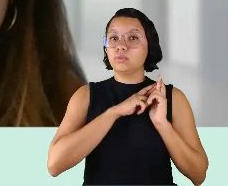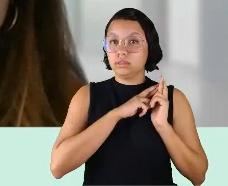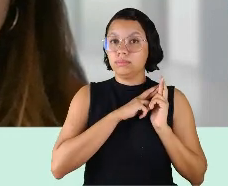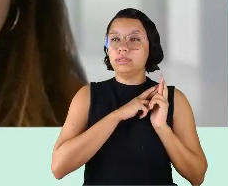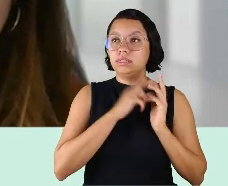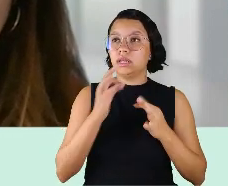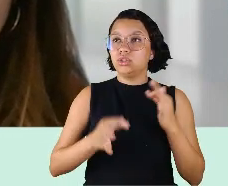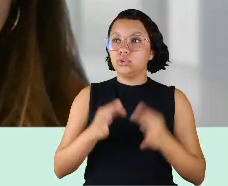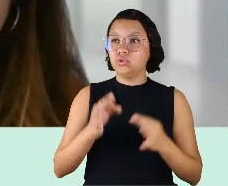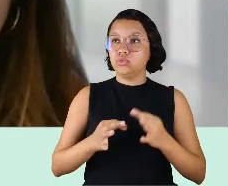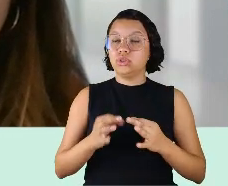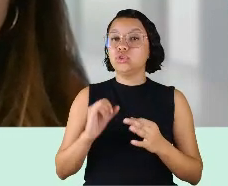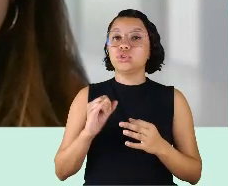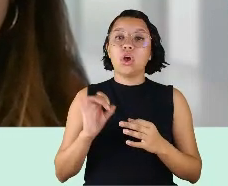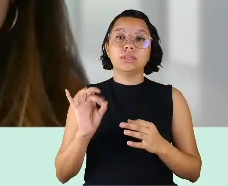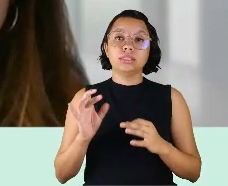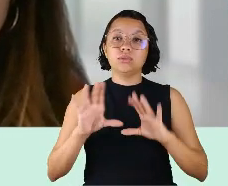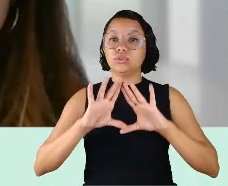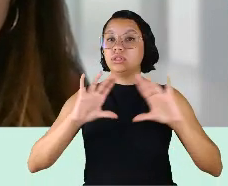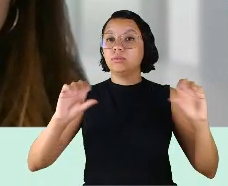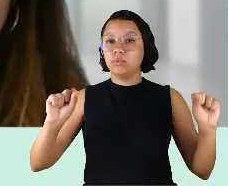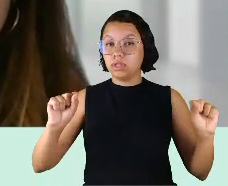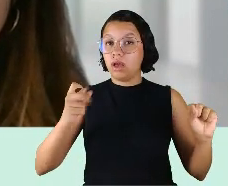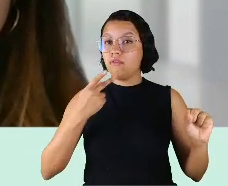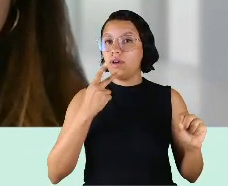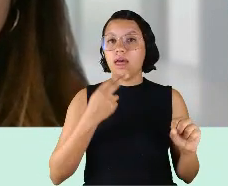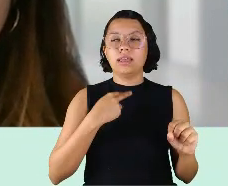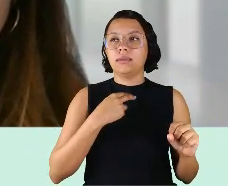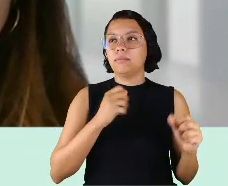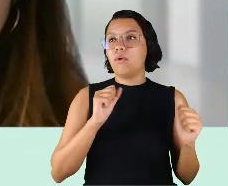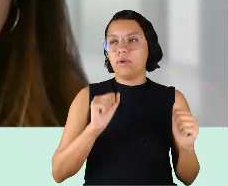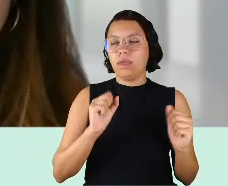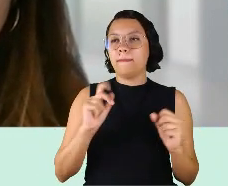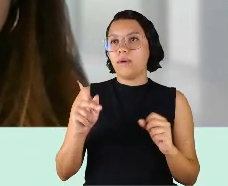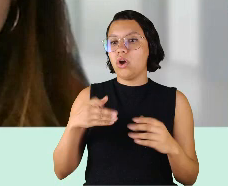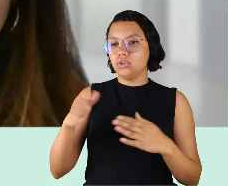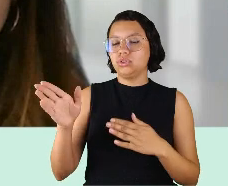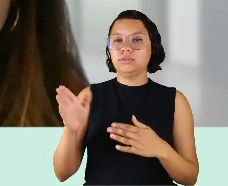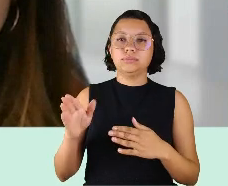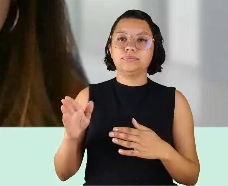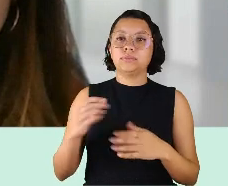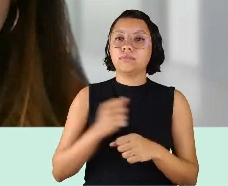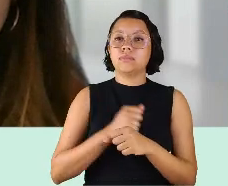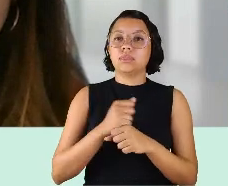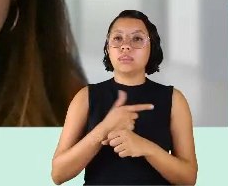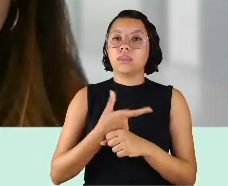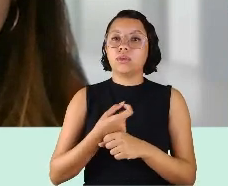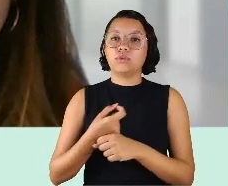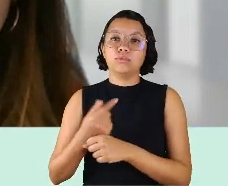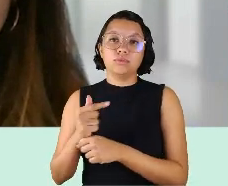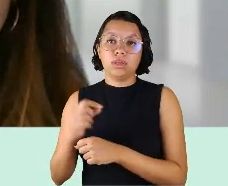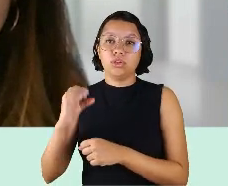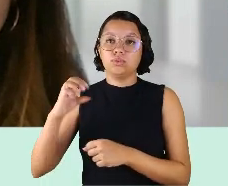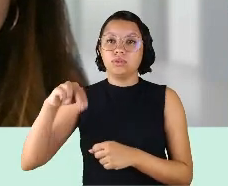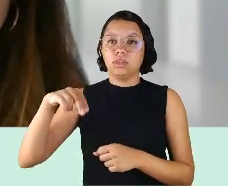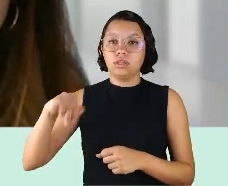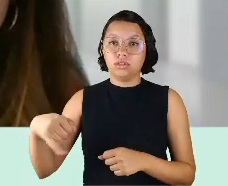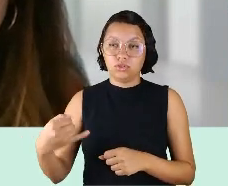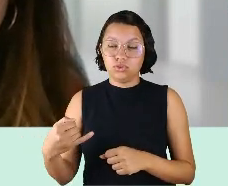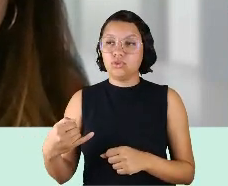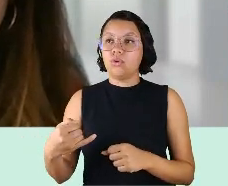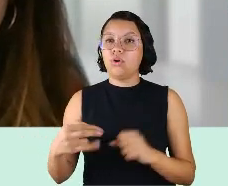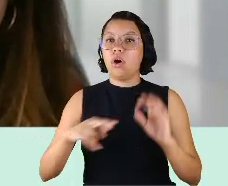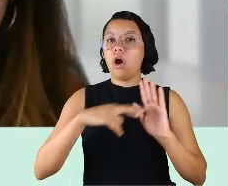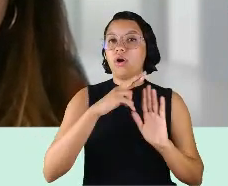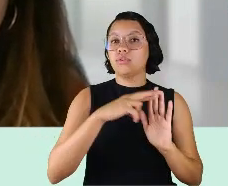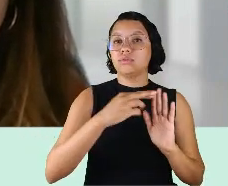salvo autorização do tribunal. E aí, em 2007, o CNJ baixou a